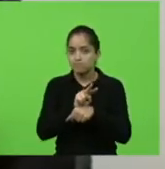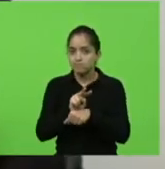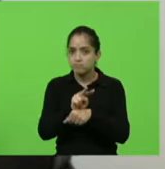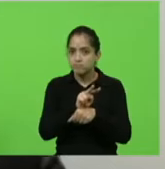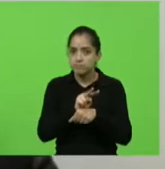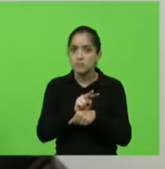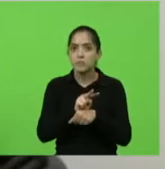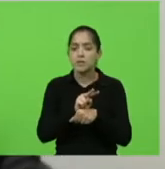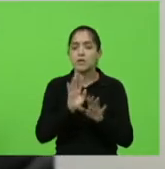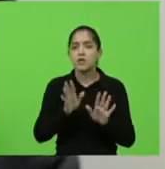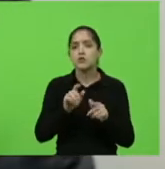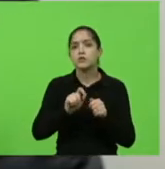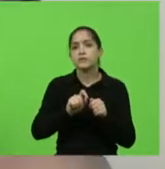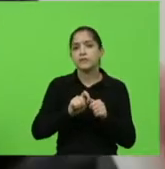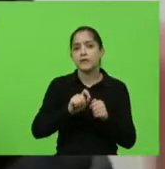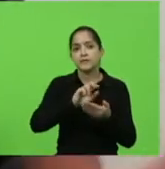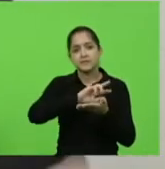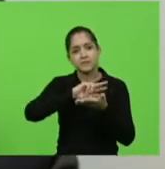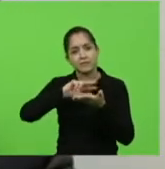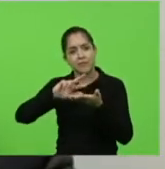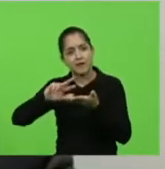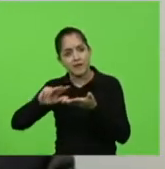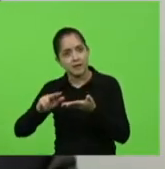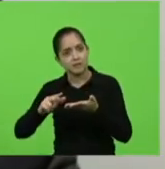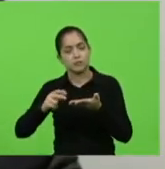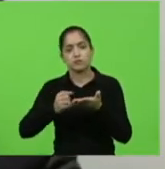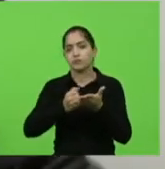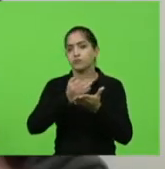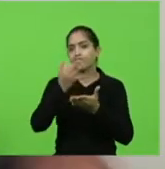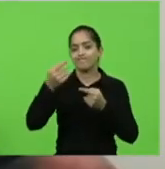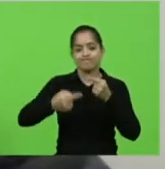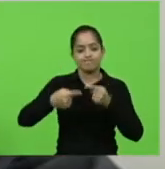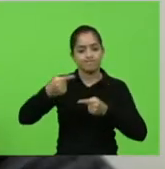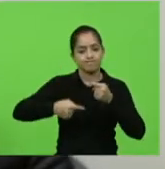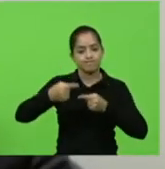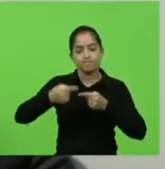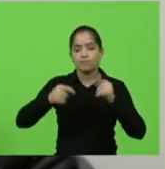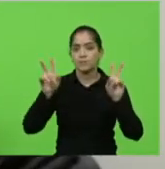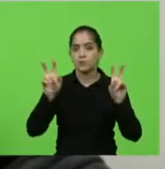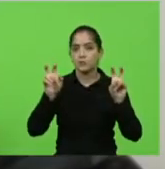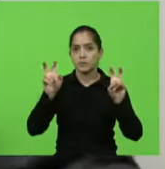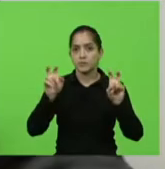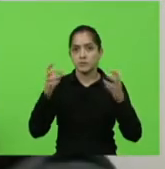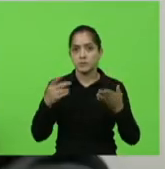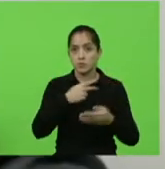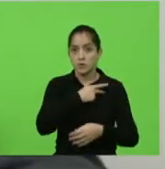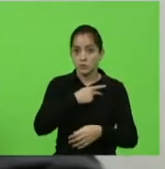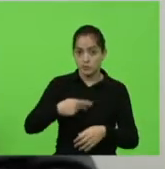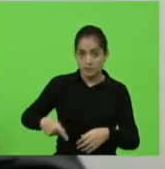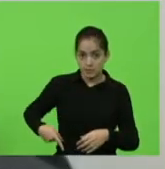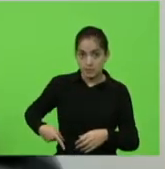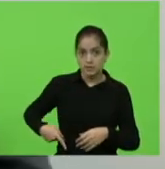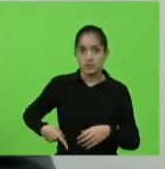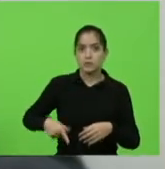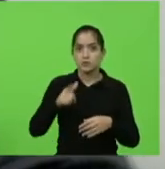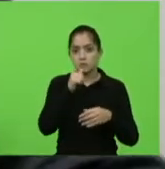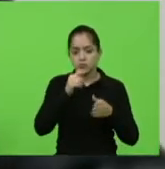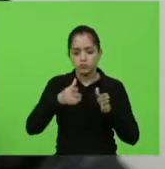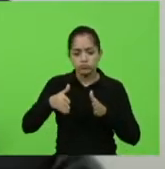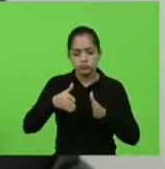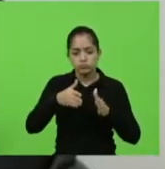tenho feito inúmeros debates desta linha. Eu sou presidente do Aquífero Guarani, das